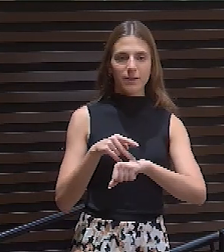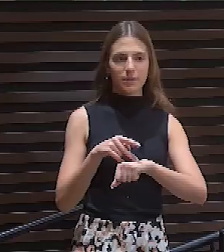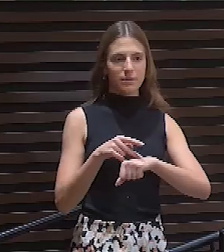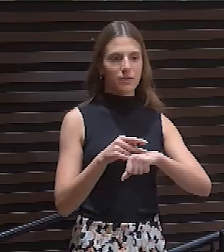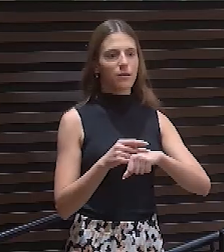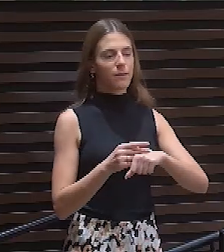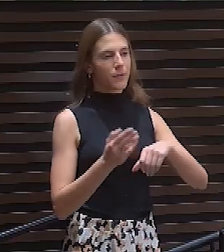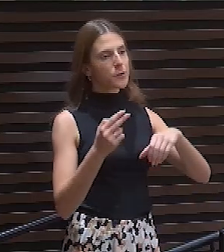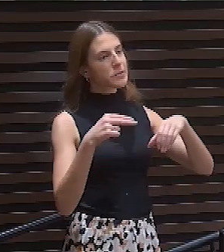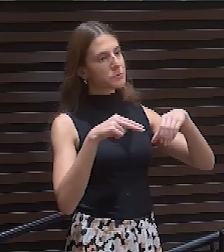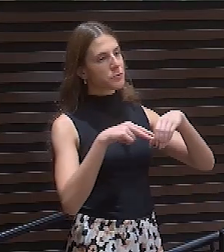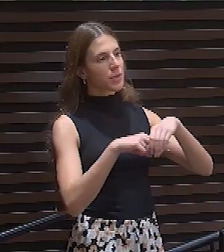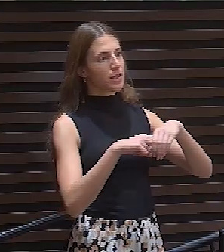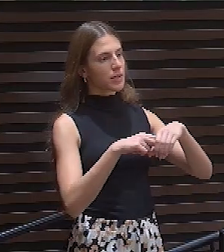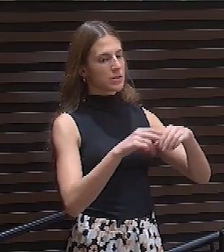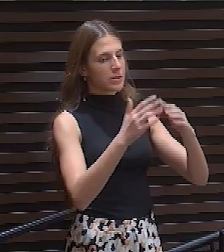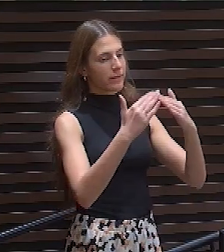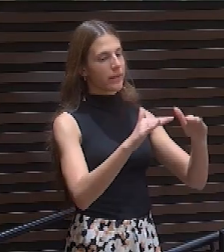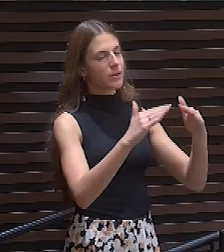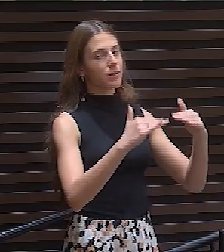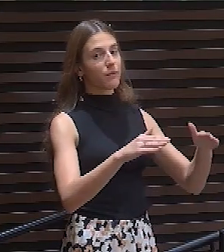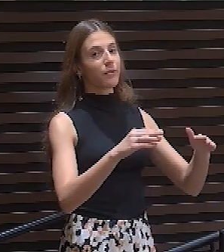Cristo.